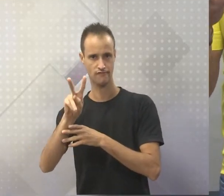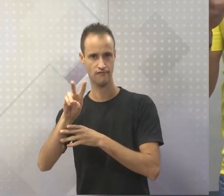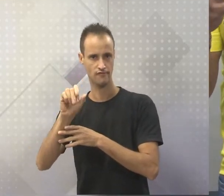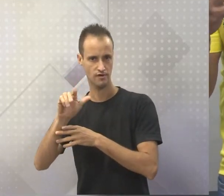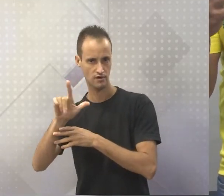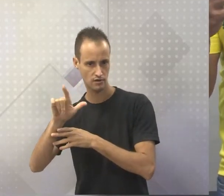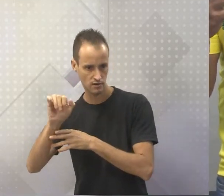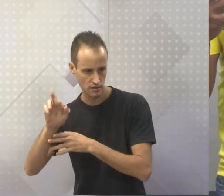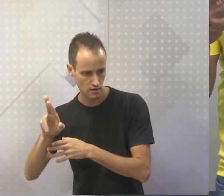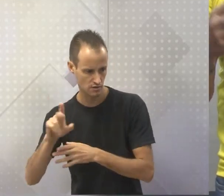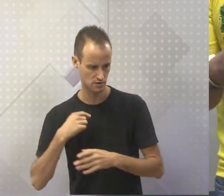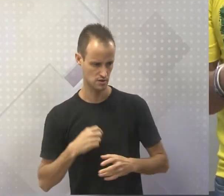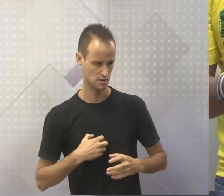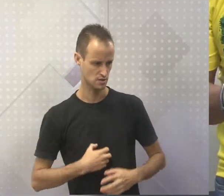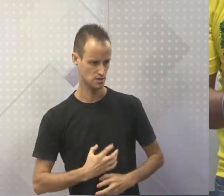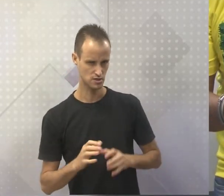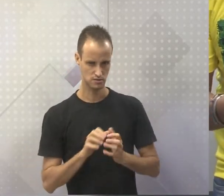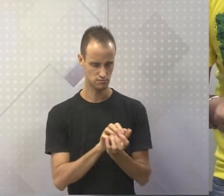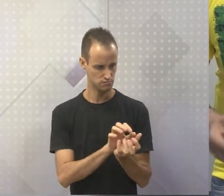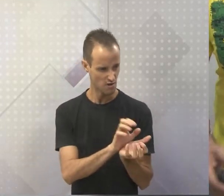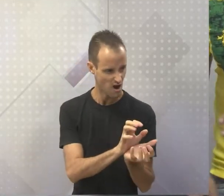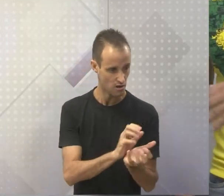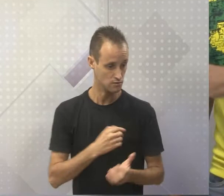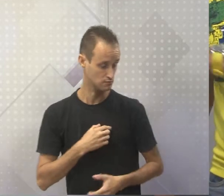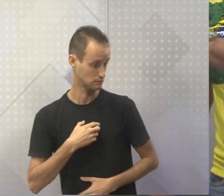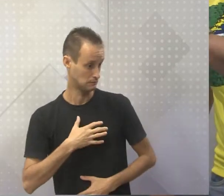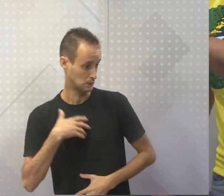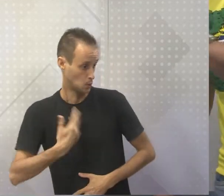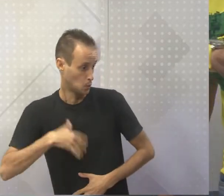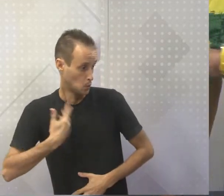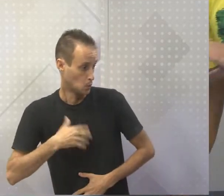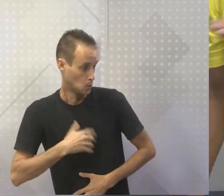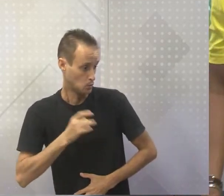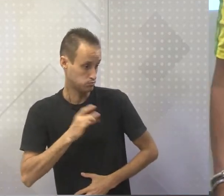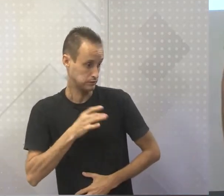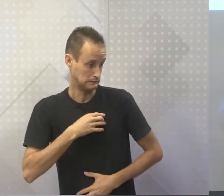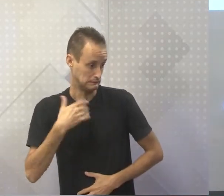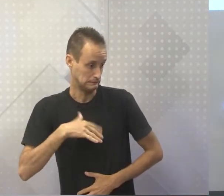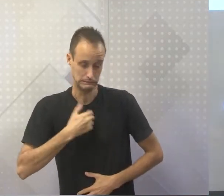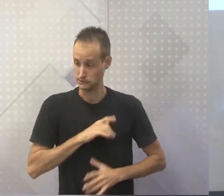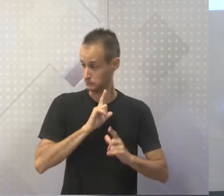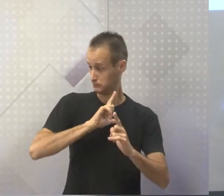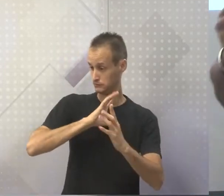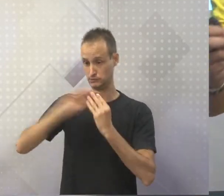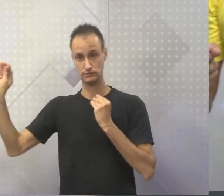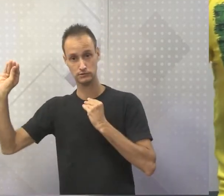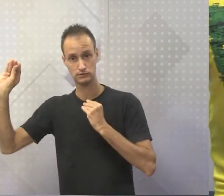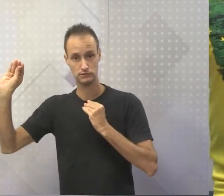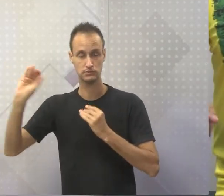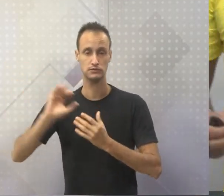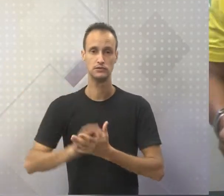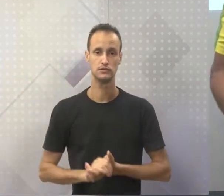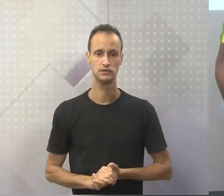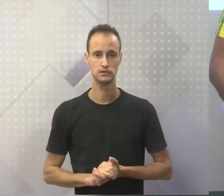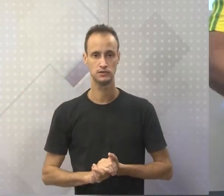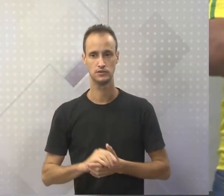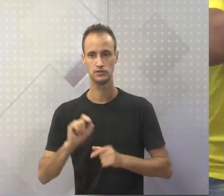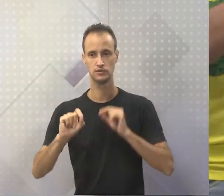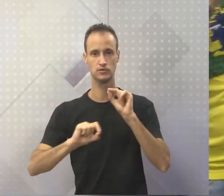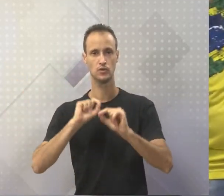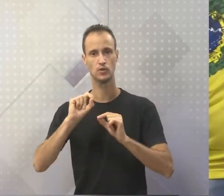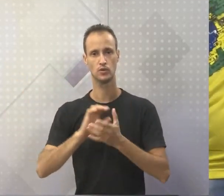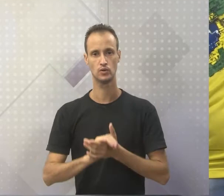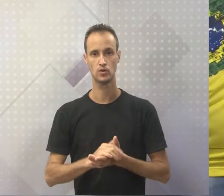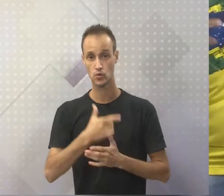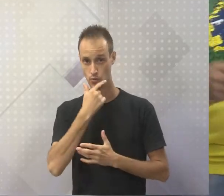faz, mostra os dentes, aí você sai numa carreira miserável. Olhe, o Usain Bolt, aquele